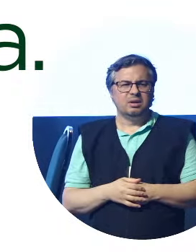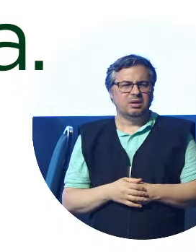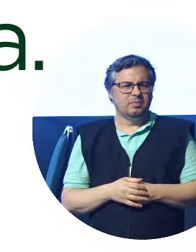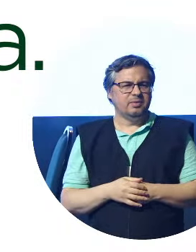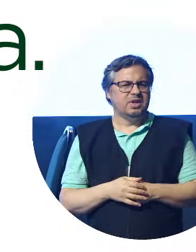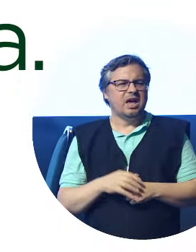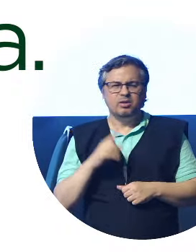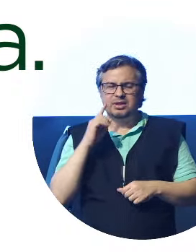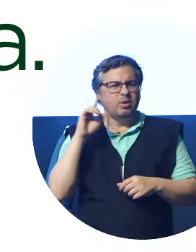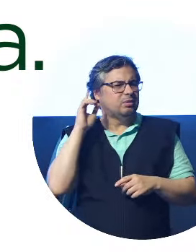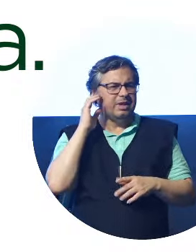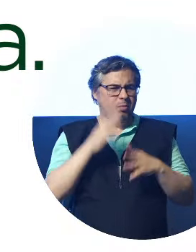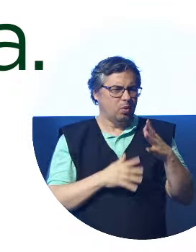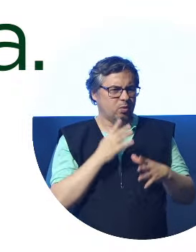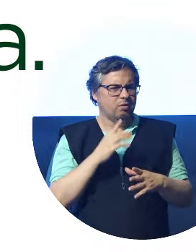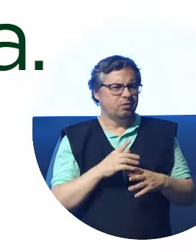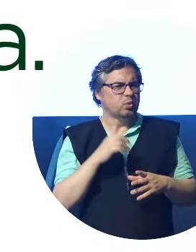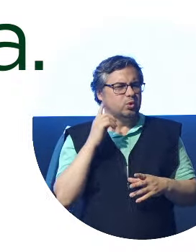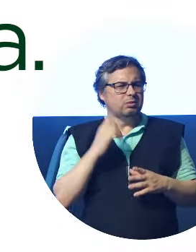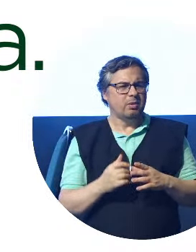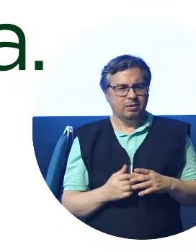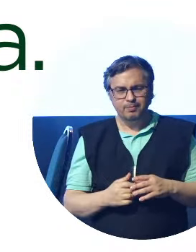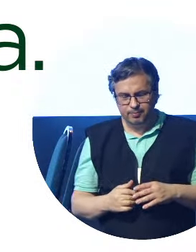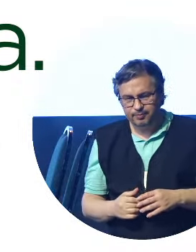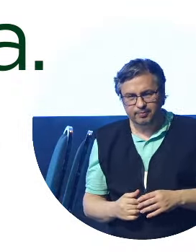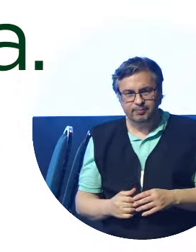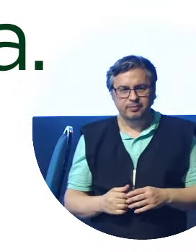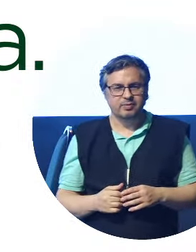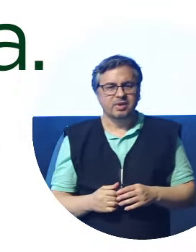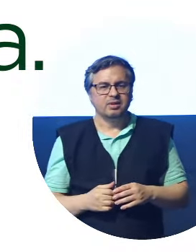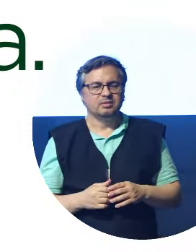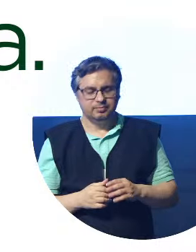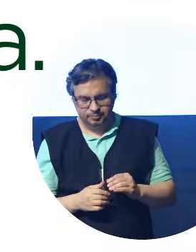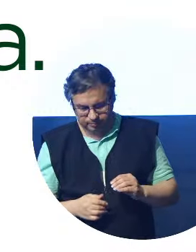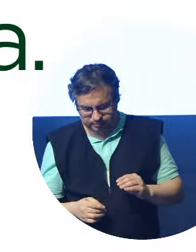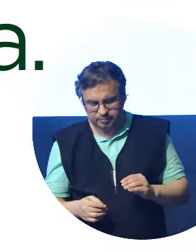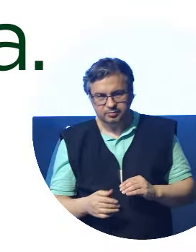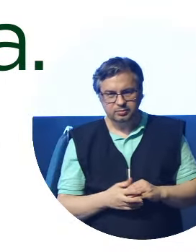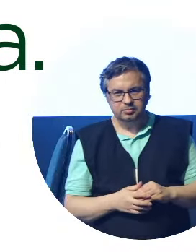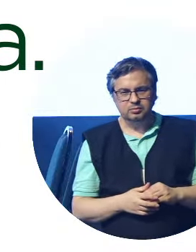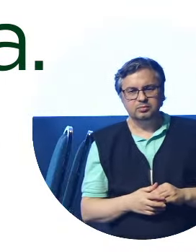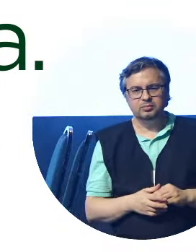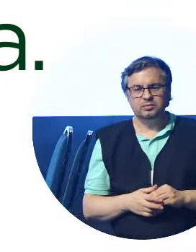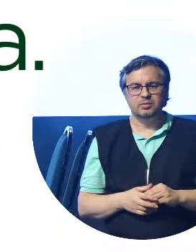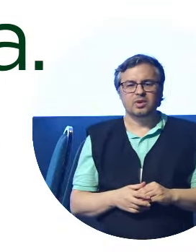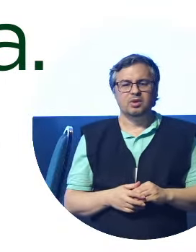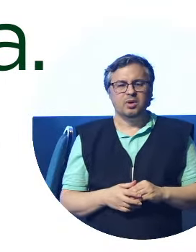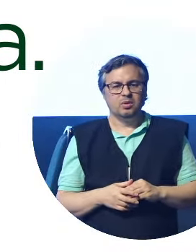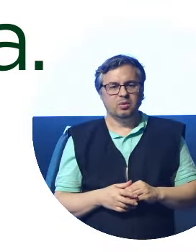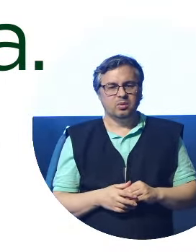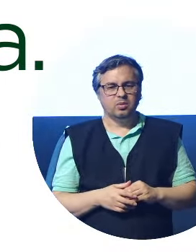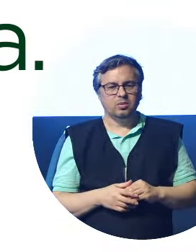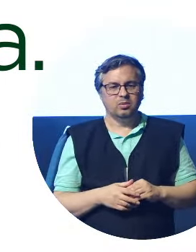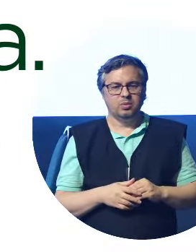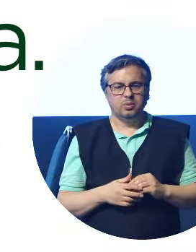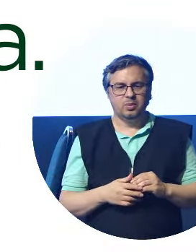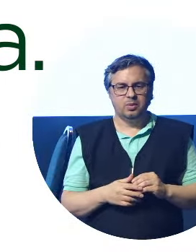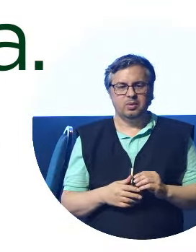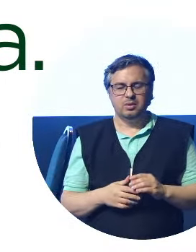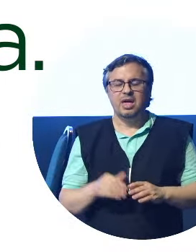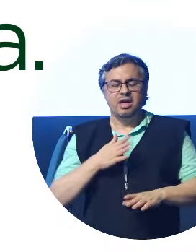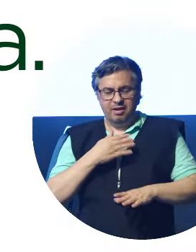tem amor, tem ajuda. Ela com a coordenadora Vila Minha Pátria, Jennifer Jan. A